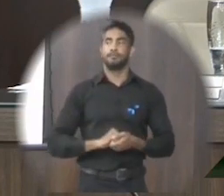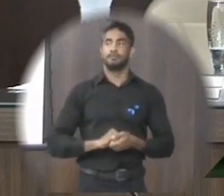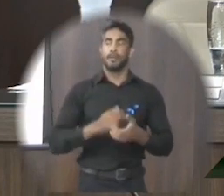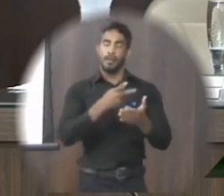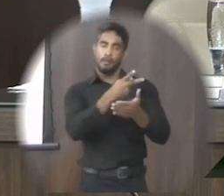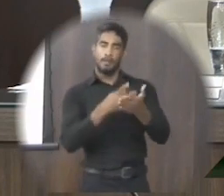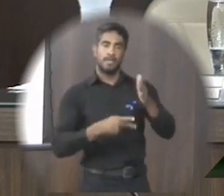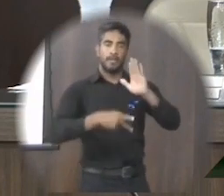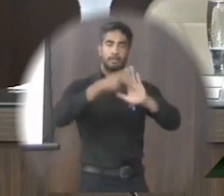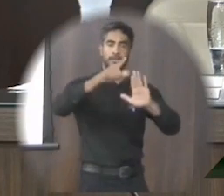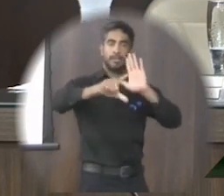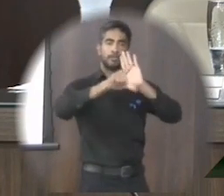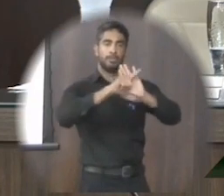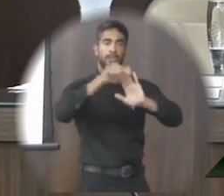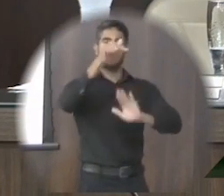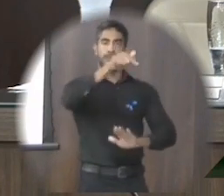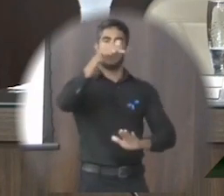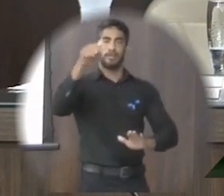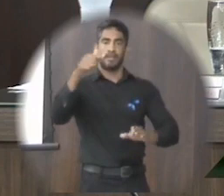Parecer para o projeto de lei